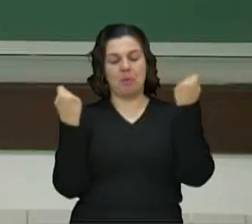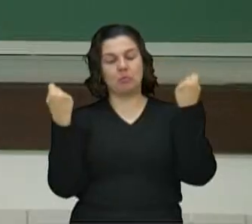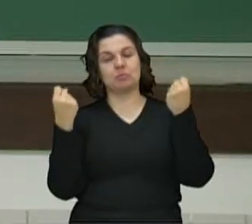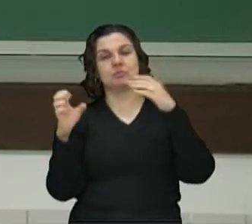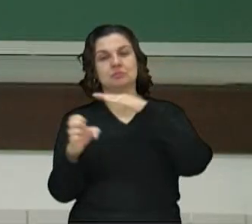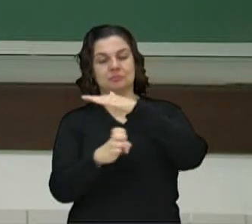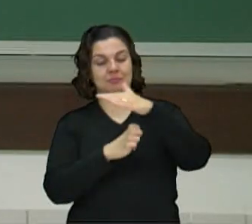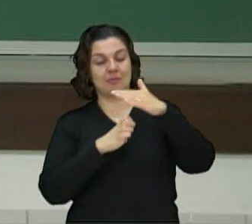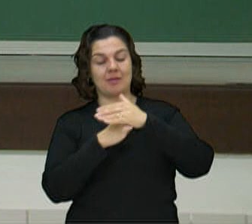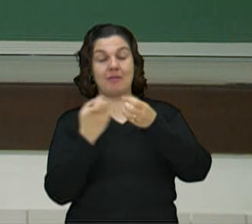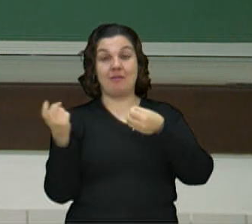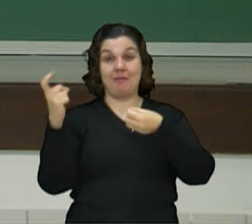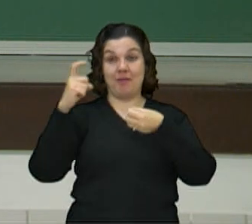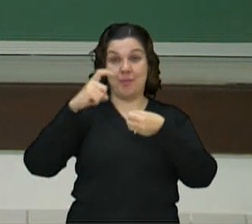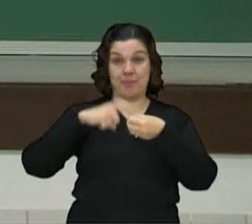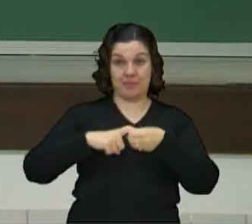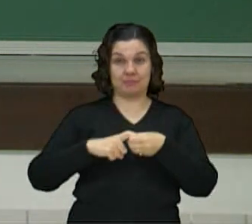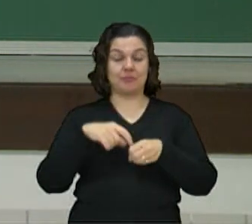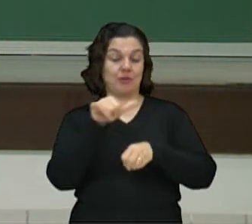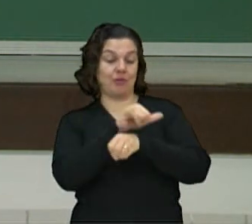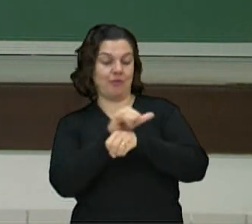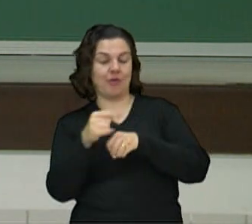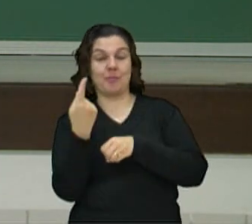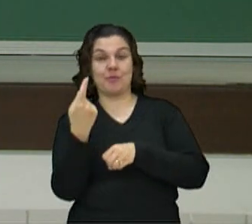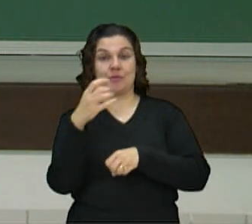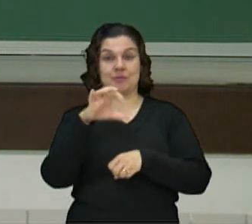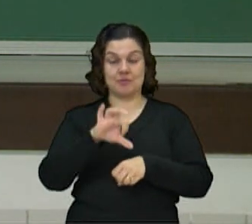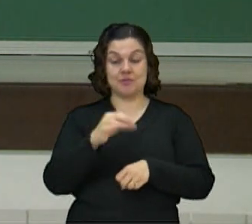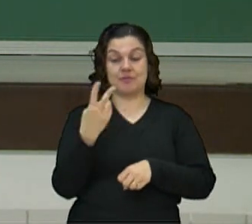da Bolsa de Valores de Nova York em